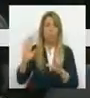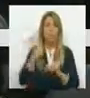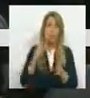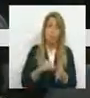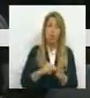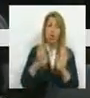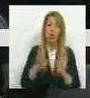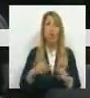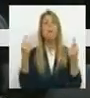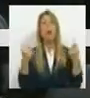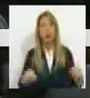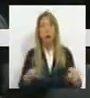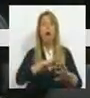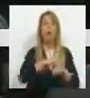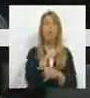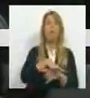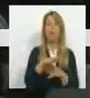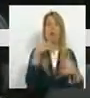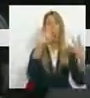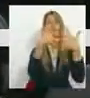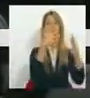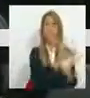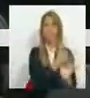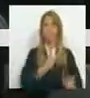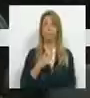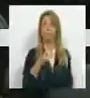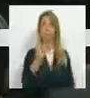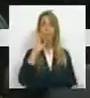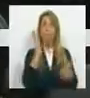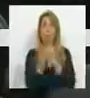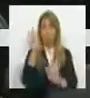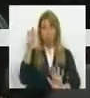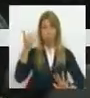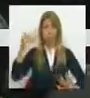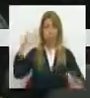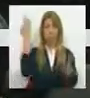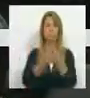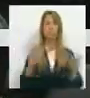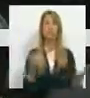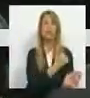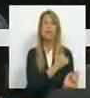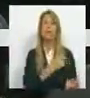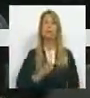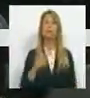que é a dimensão da transparência da Casa do Douro. Os últimos 20 anos de Casa do Douro são,